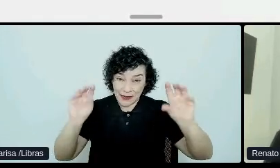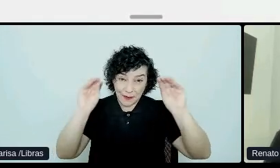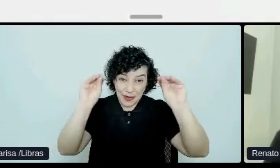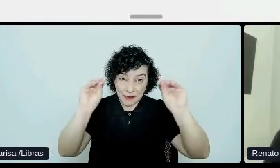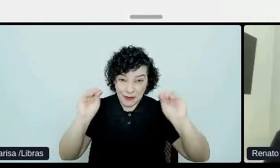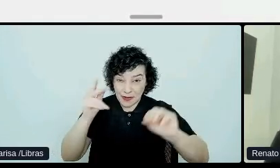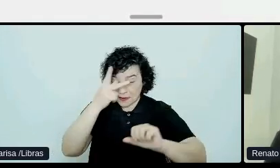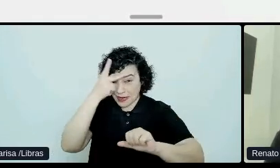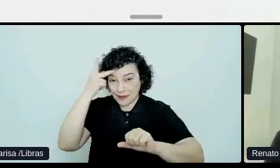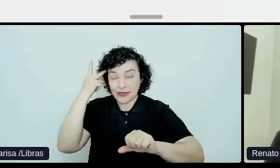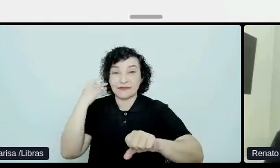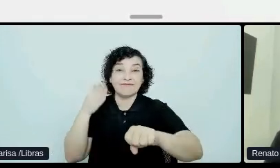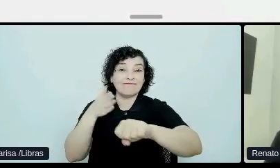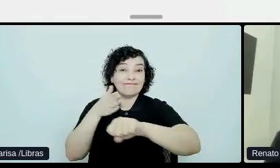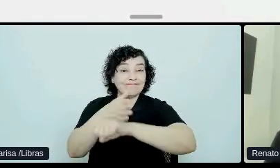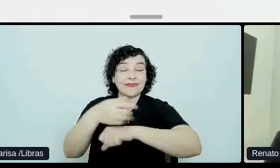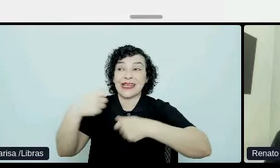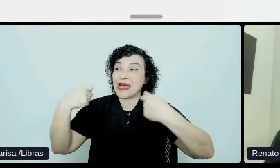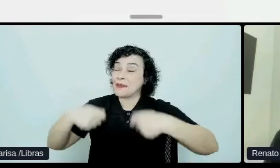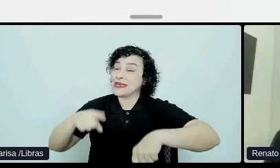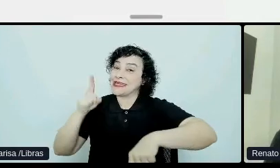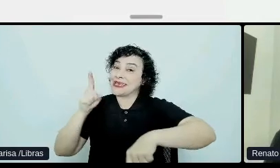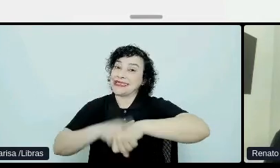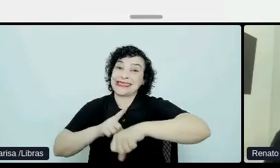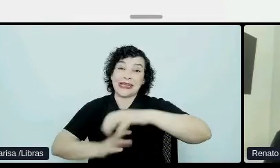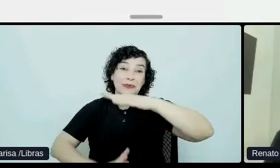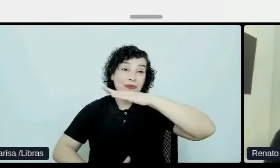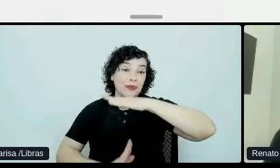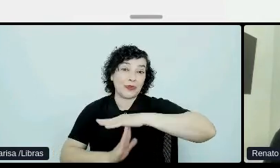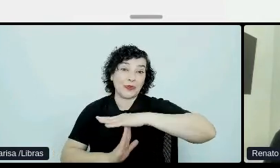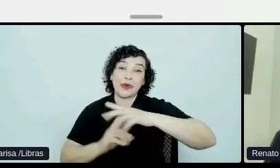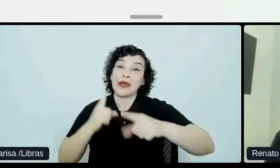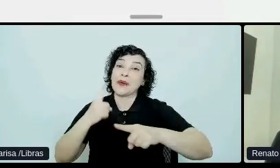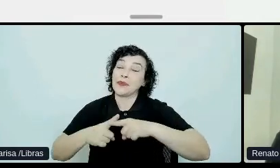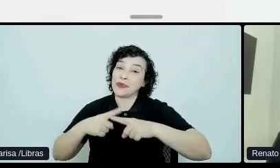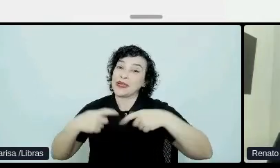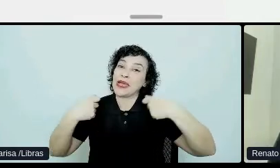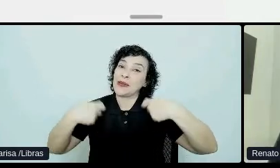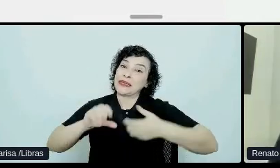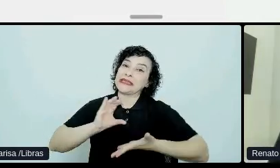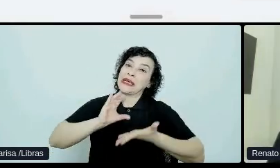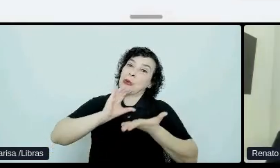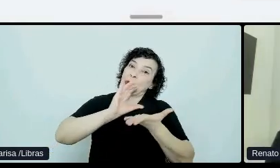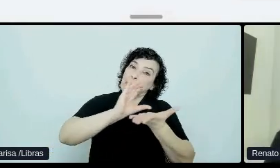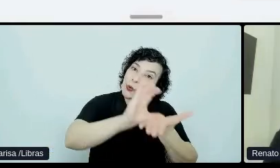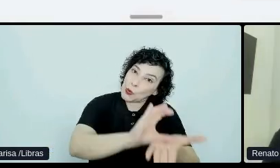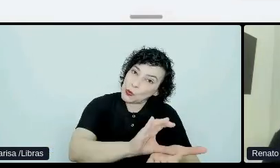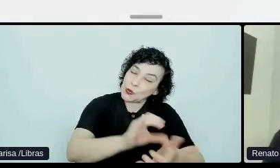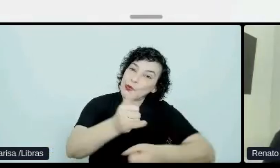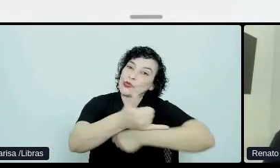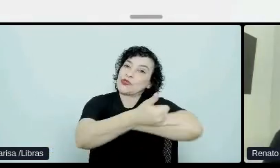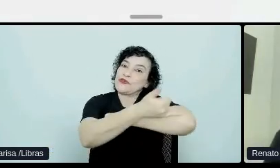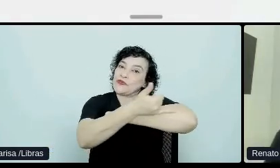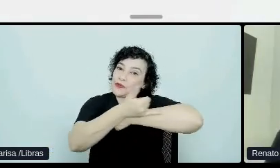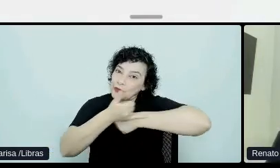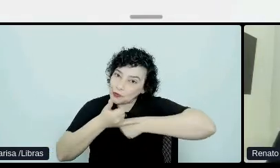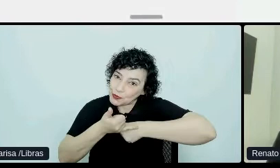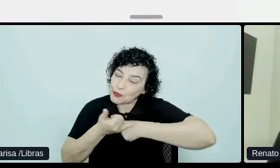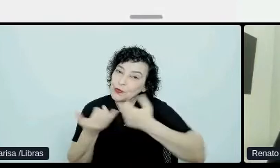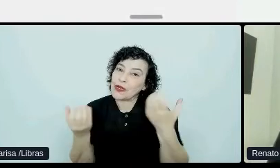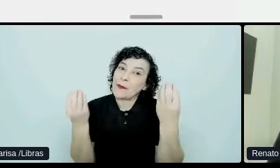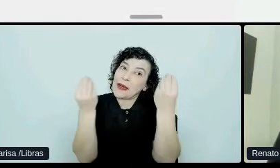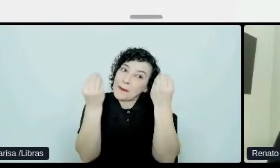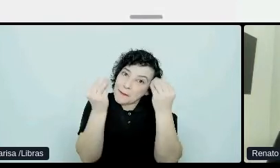gente tem que ter um tempo X, porque envolve custos, né, de infraestrutura para poder manter essa instância ali.